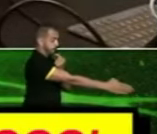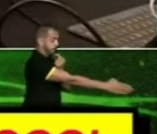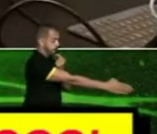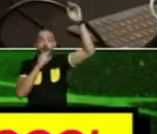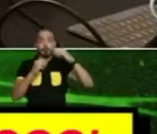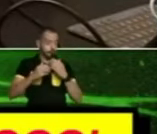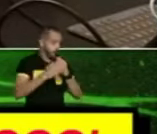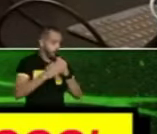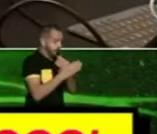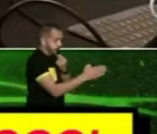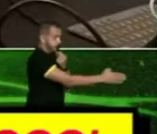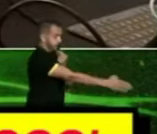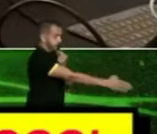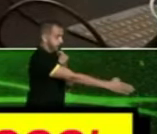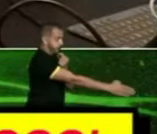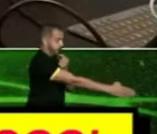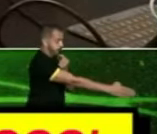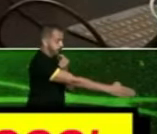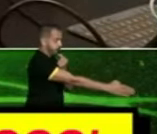Atlético lá